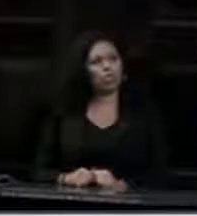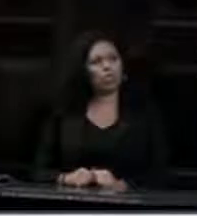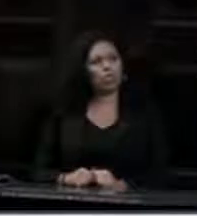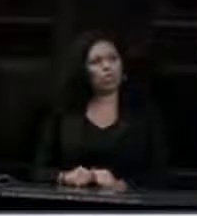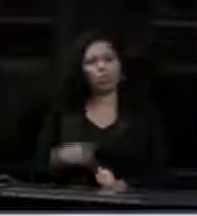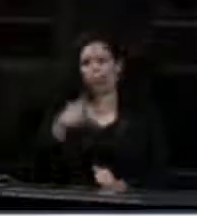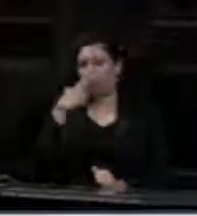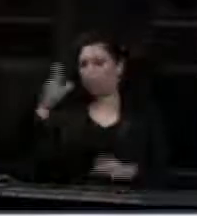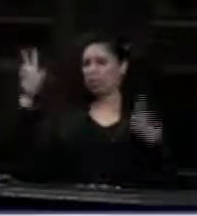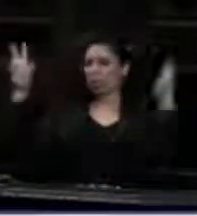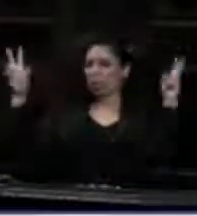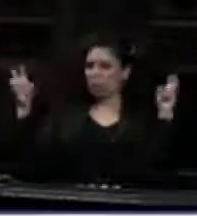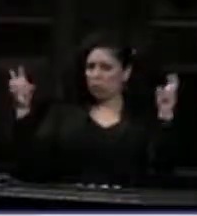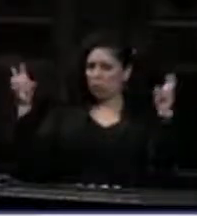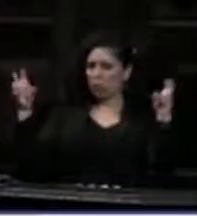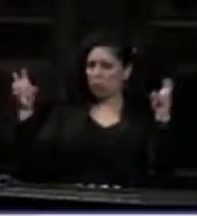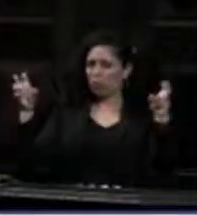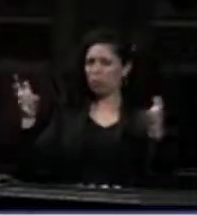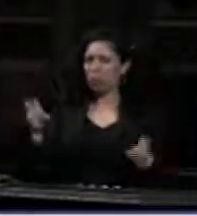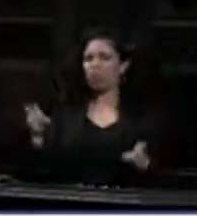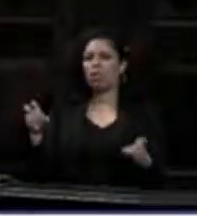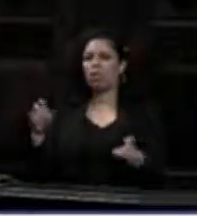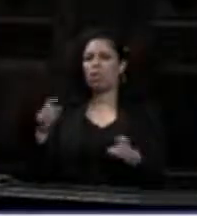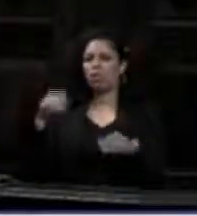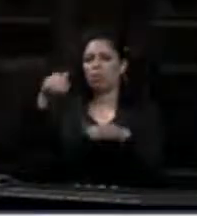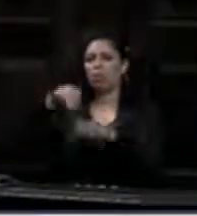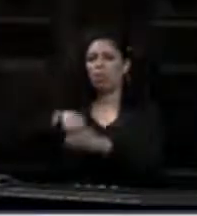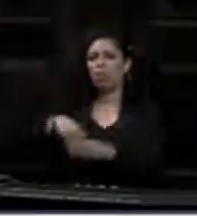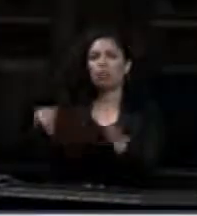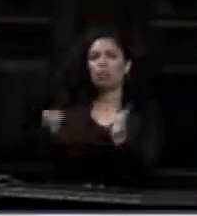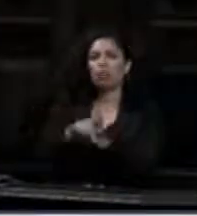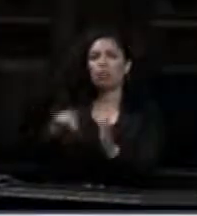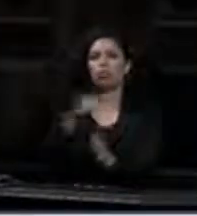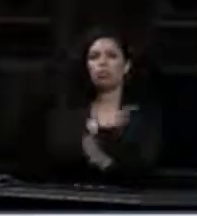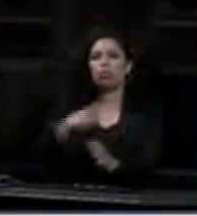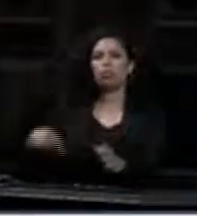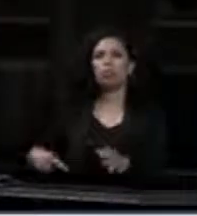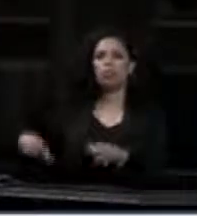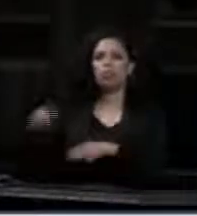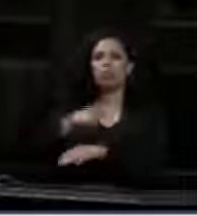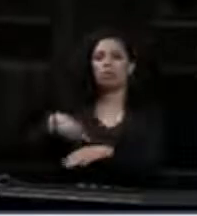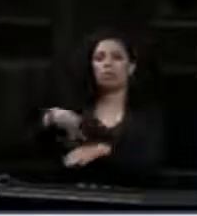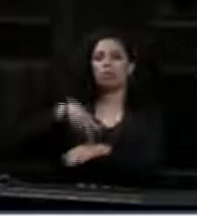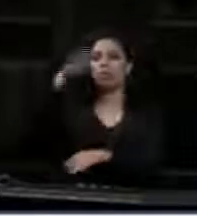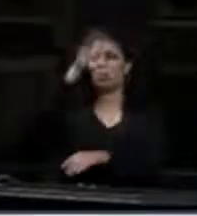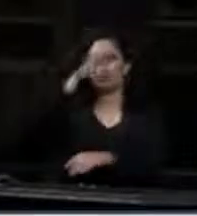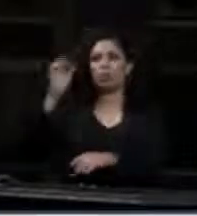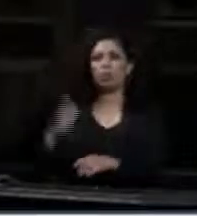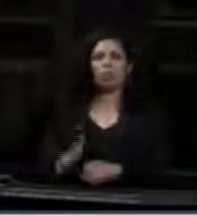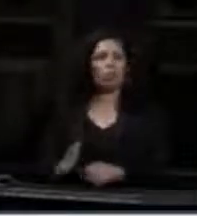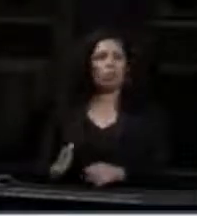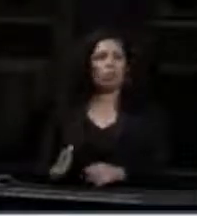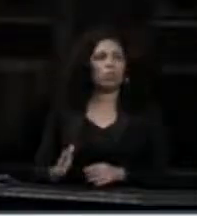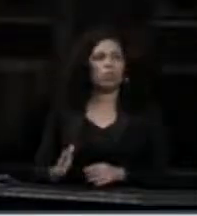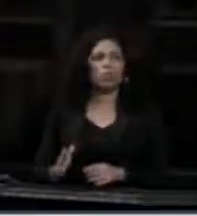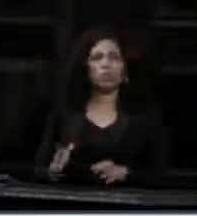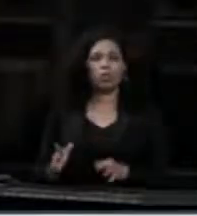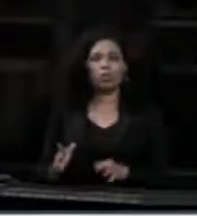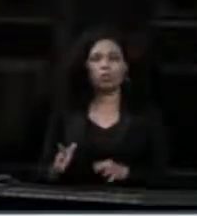das eleições presidenciais presidenciais dominaram totalmente